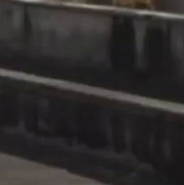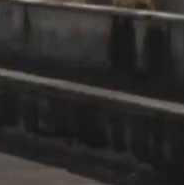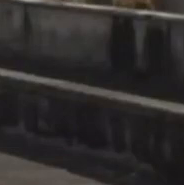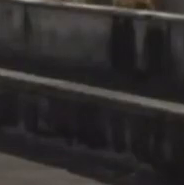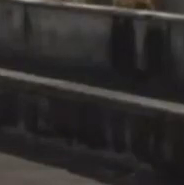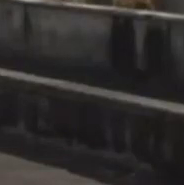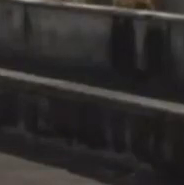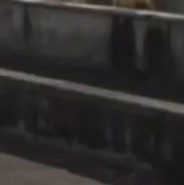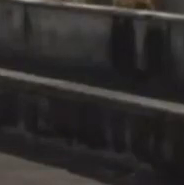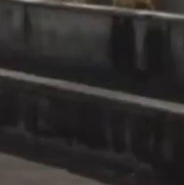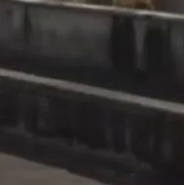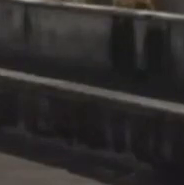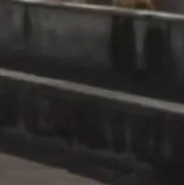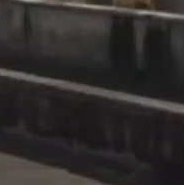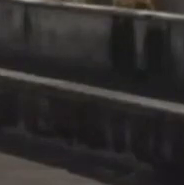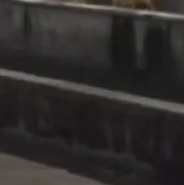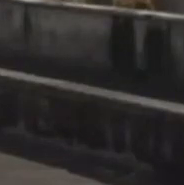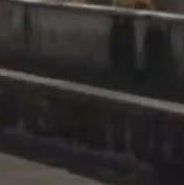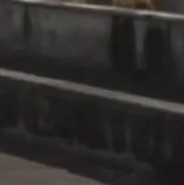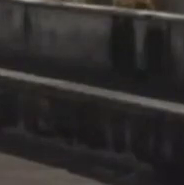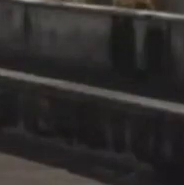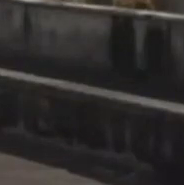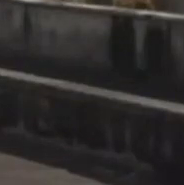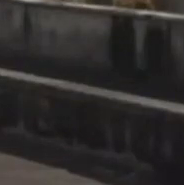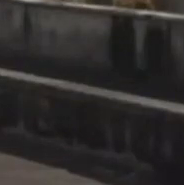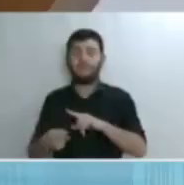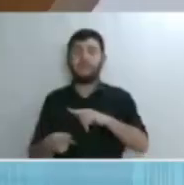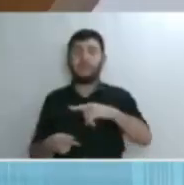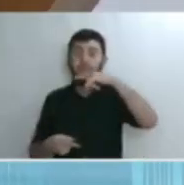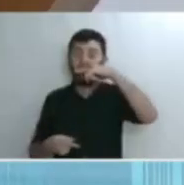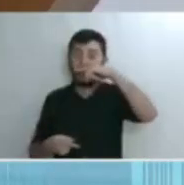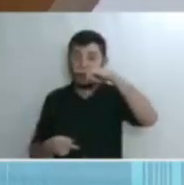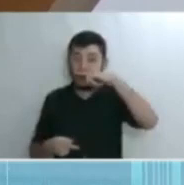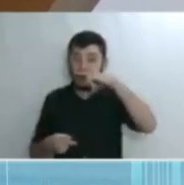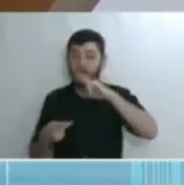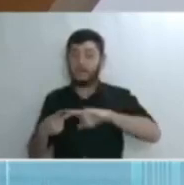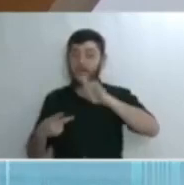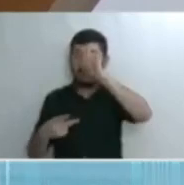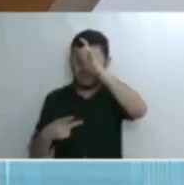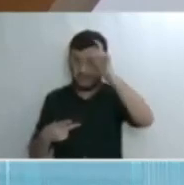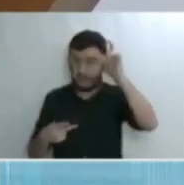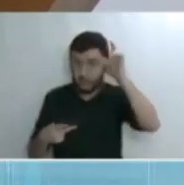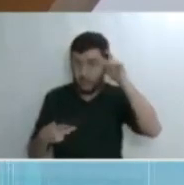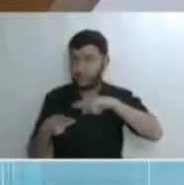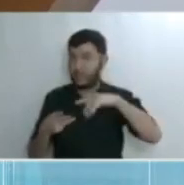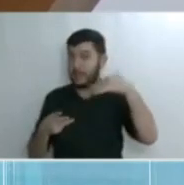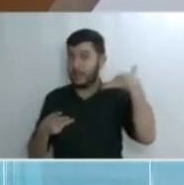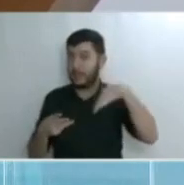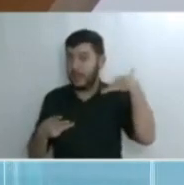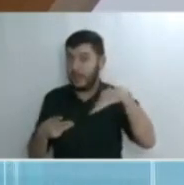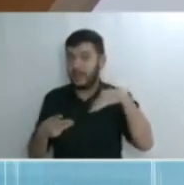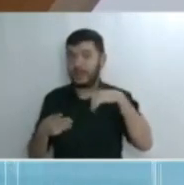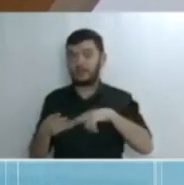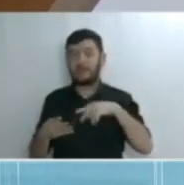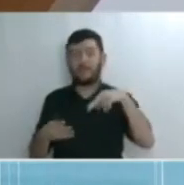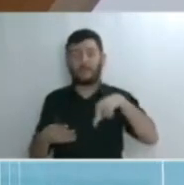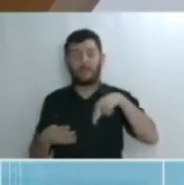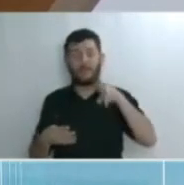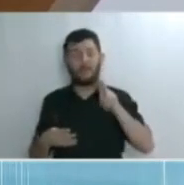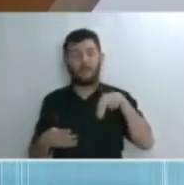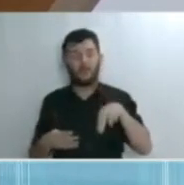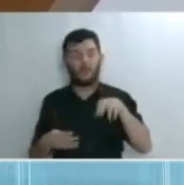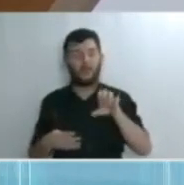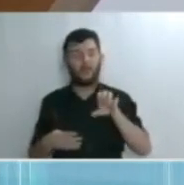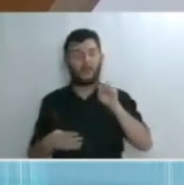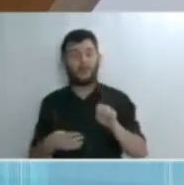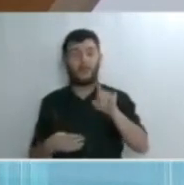de Moro-Dallagnol deu errado e também afirmou que é preciso salvar o judiciário. Gilmar Mendes também afirmou que o Ministério Público continua a ser